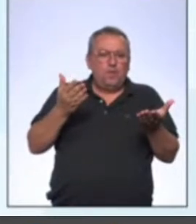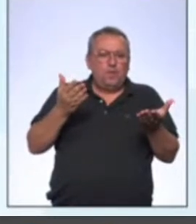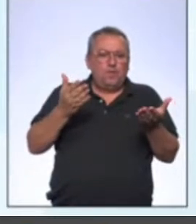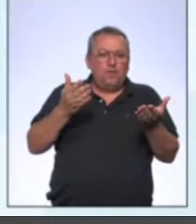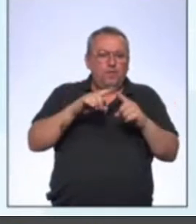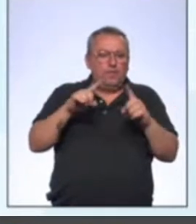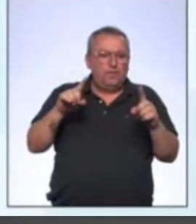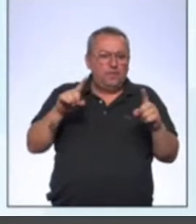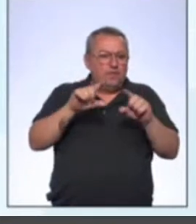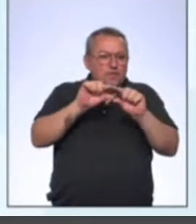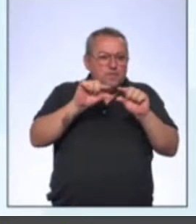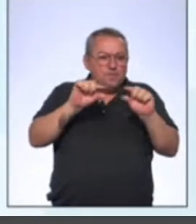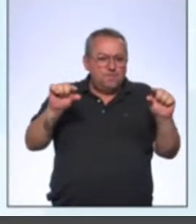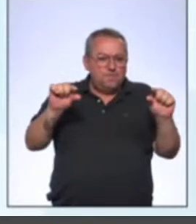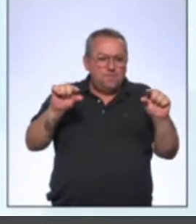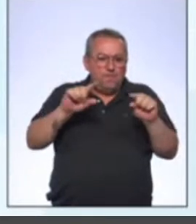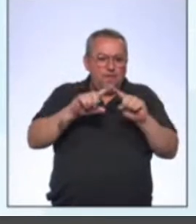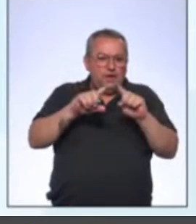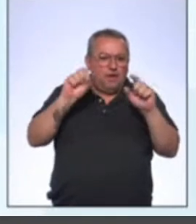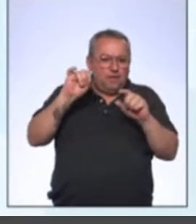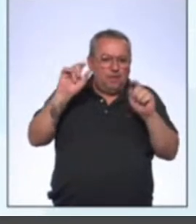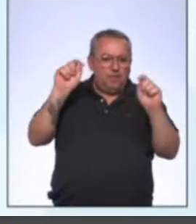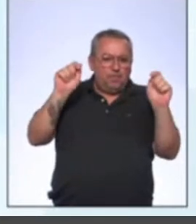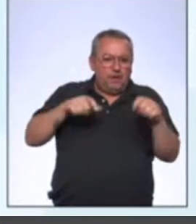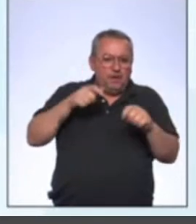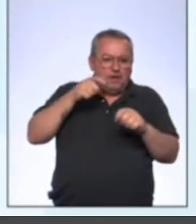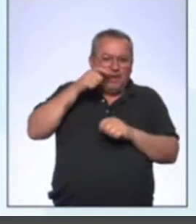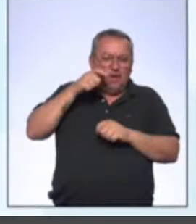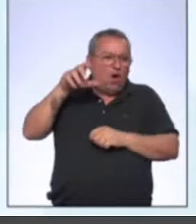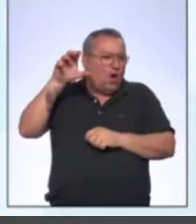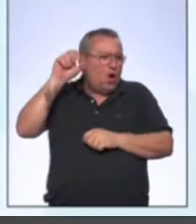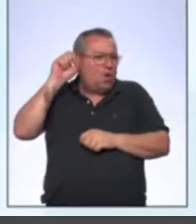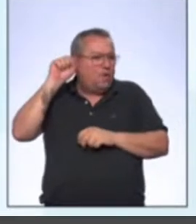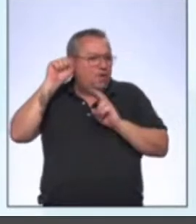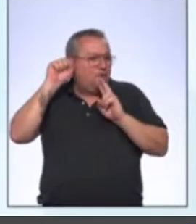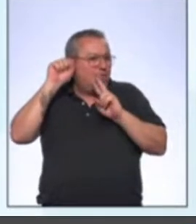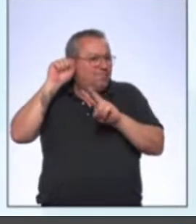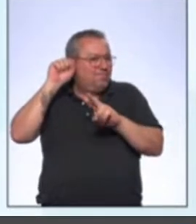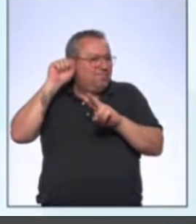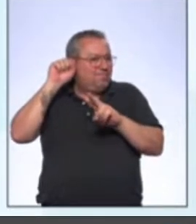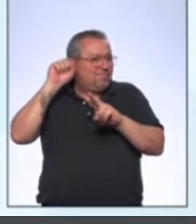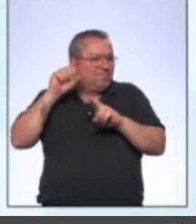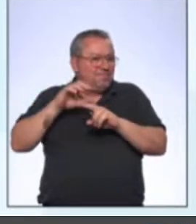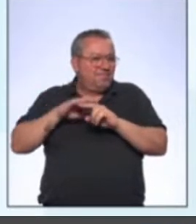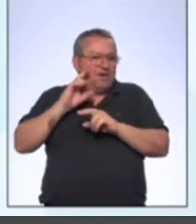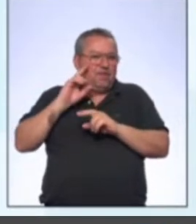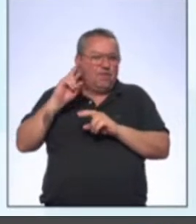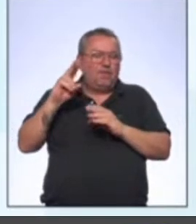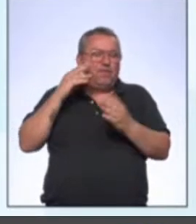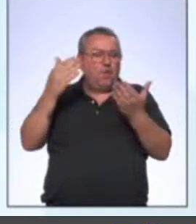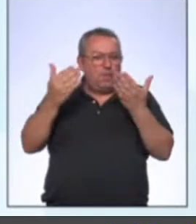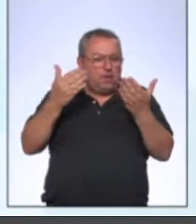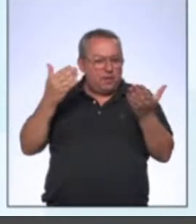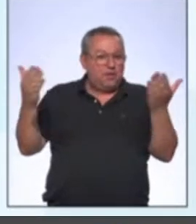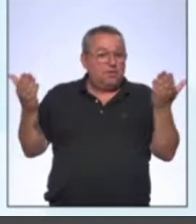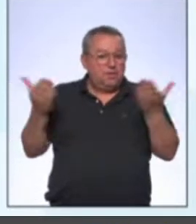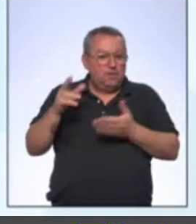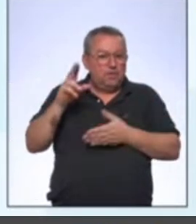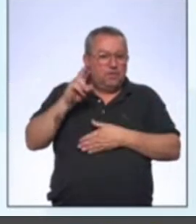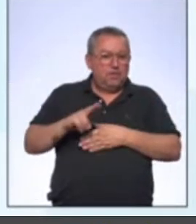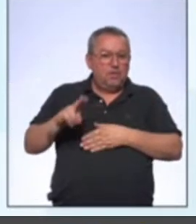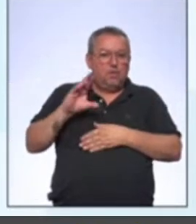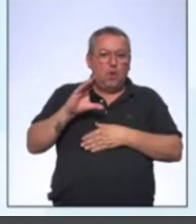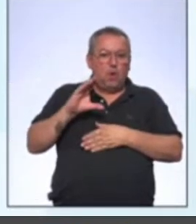verso, nesse versinho, ó, se pudesse ouvir o olhar, não tem comparação. A gente já viu comparação hoje. A gente usa o